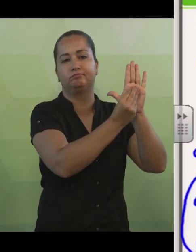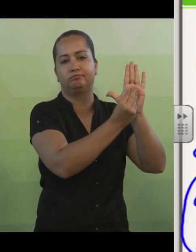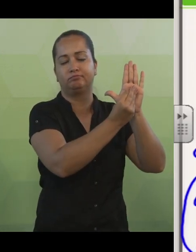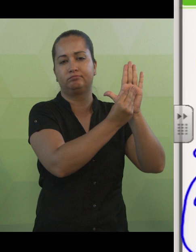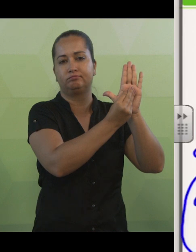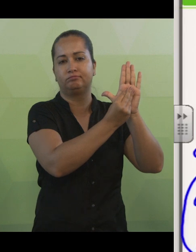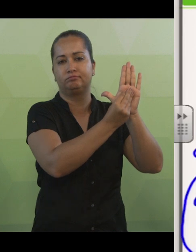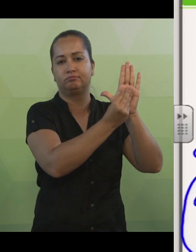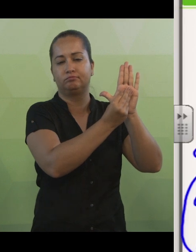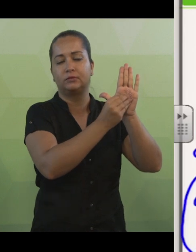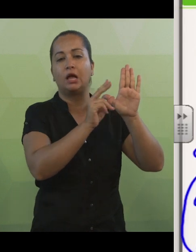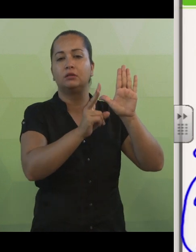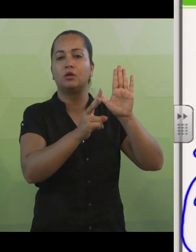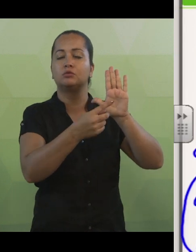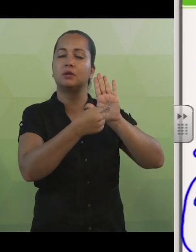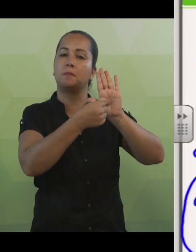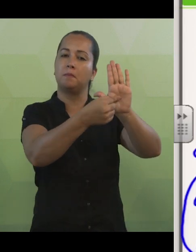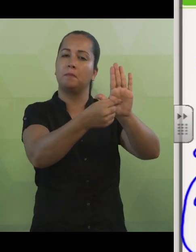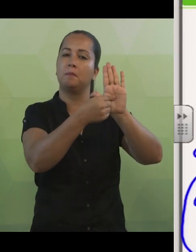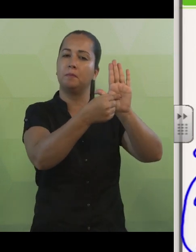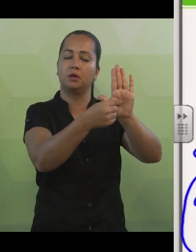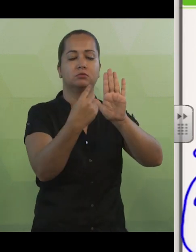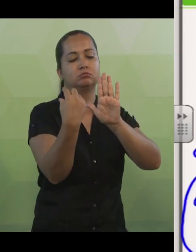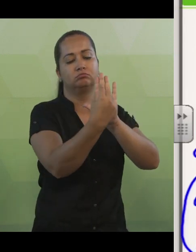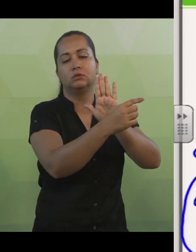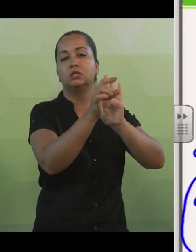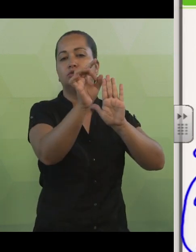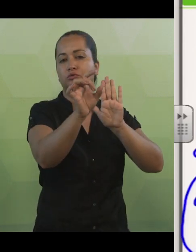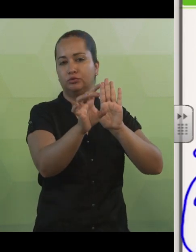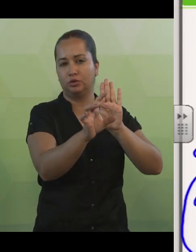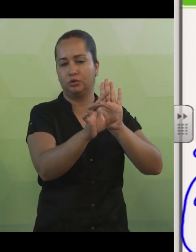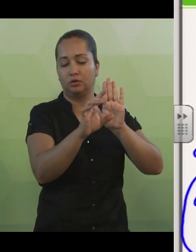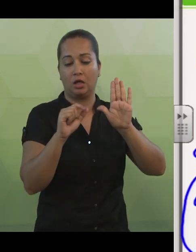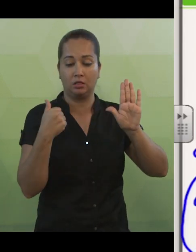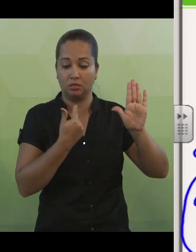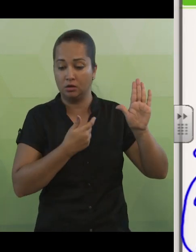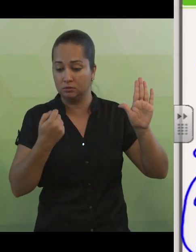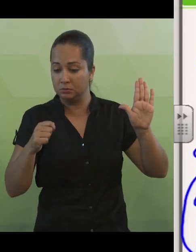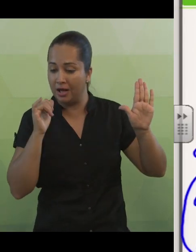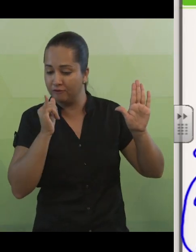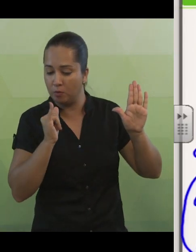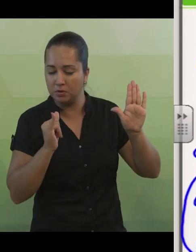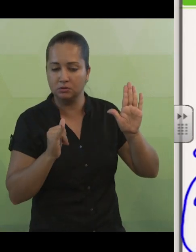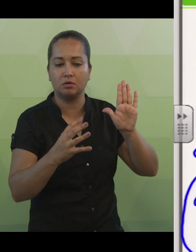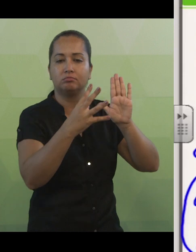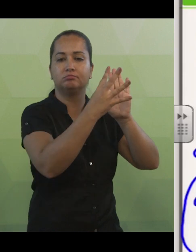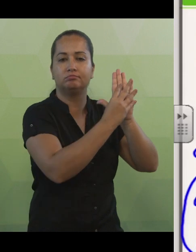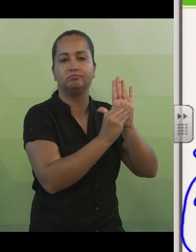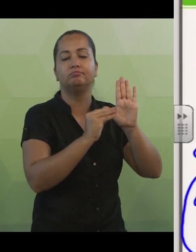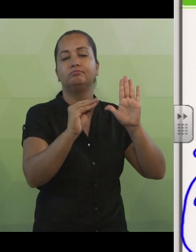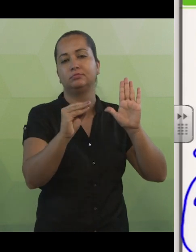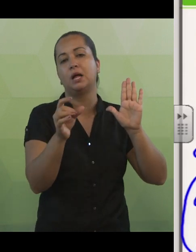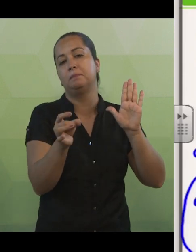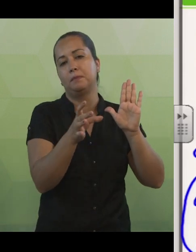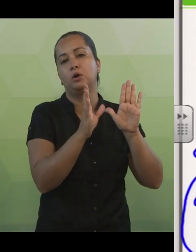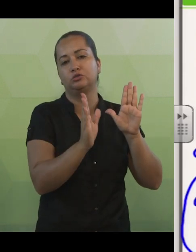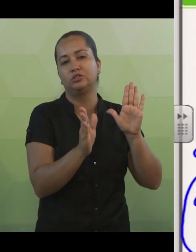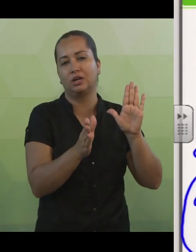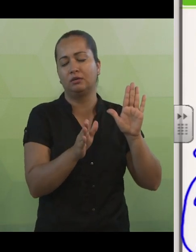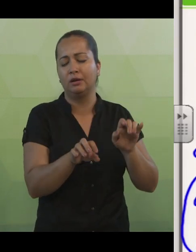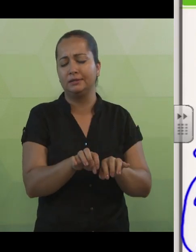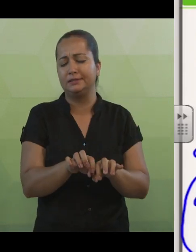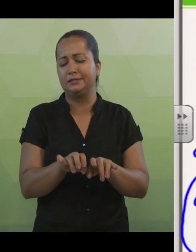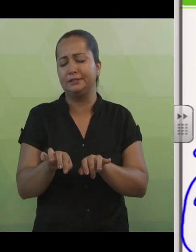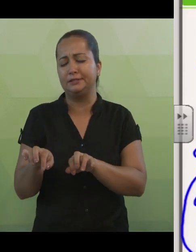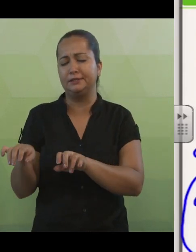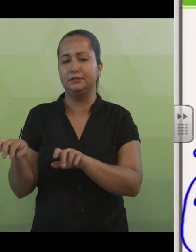vai ser salva lá no catálogo do banco de dados e todas as vezes que a gente precisar acessar a informação com esse tipo de especificação, em vez de a gente